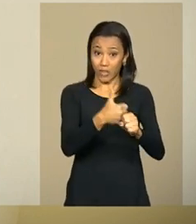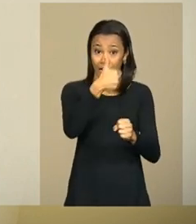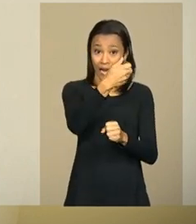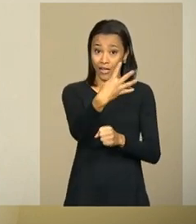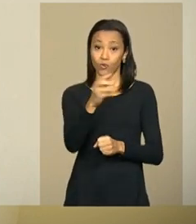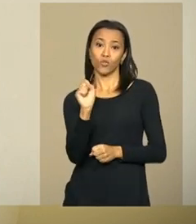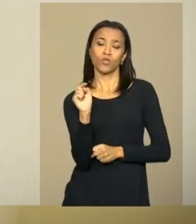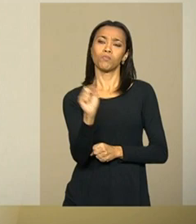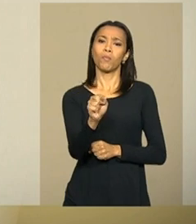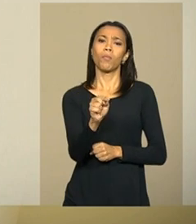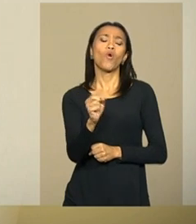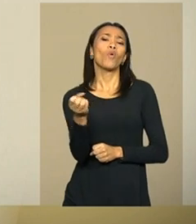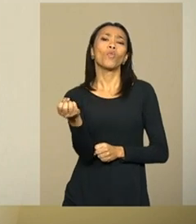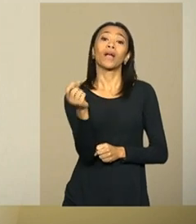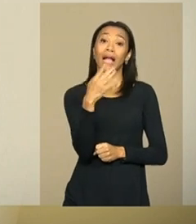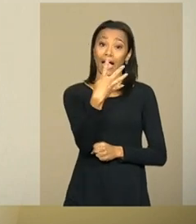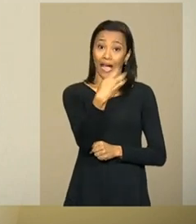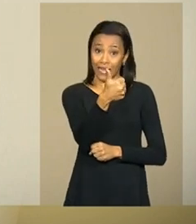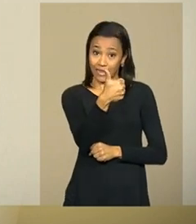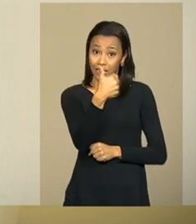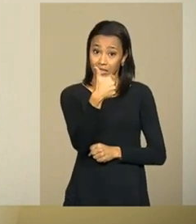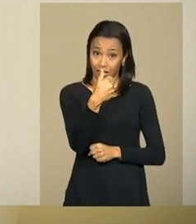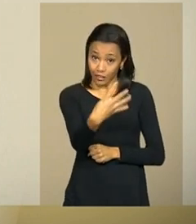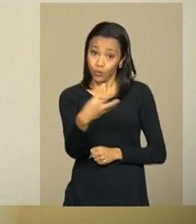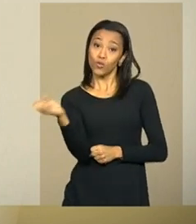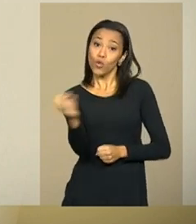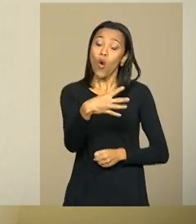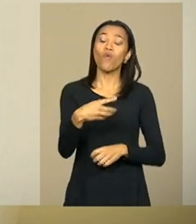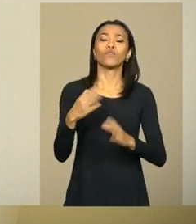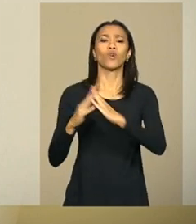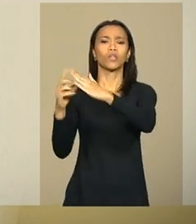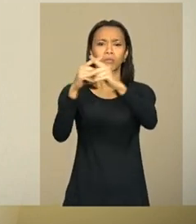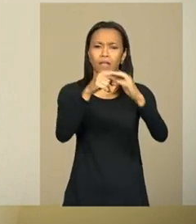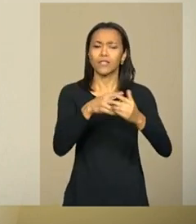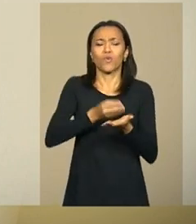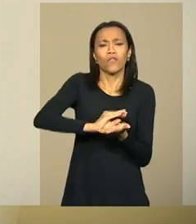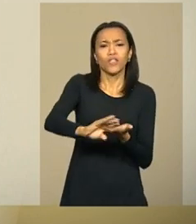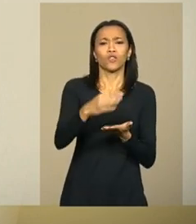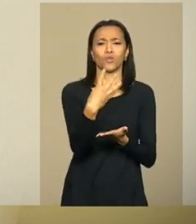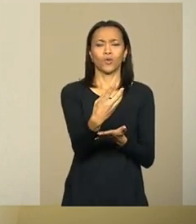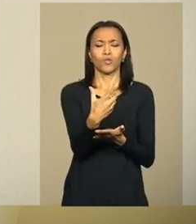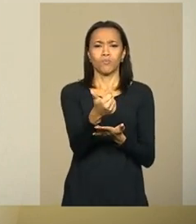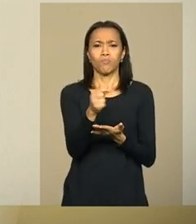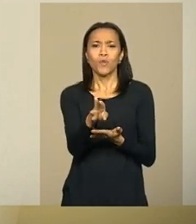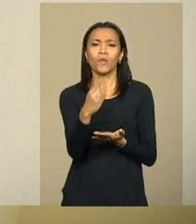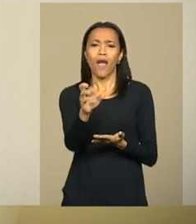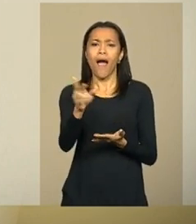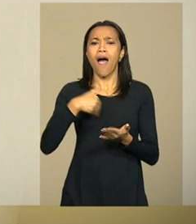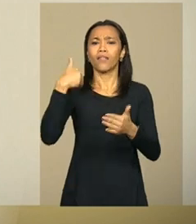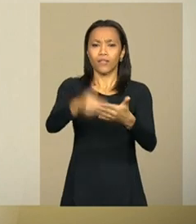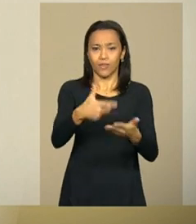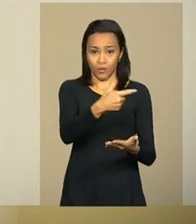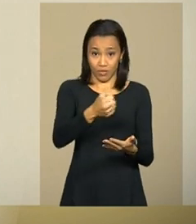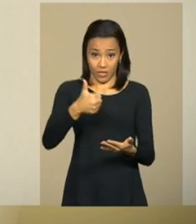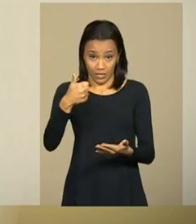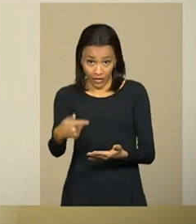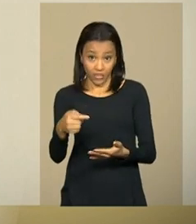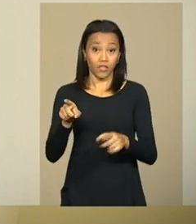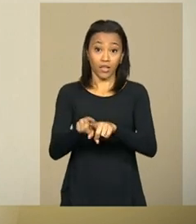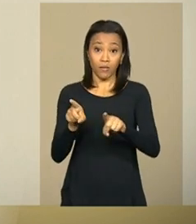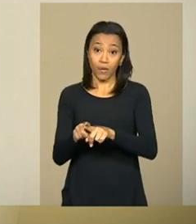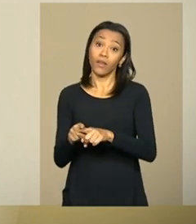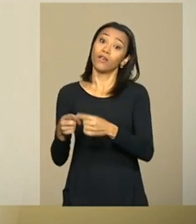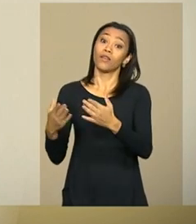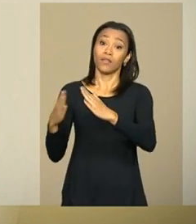hospitais com um investimento de R 2 bilhões deais até 2017 fora todos os hospitais